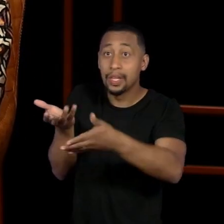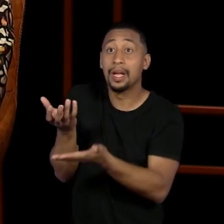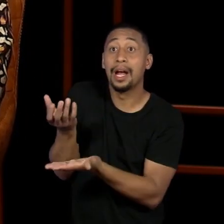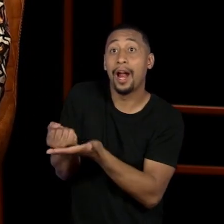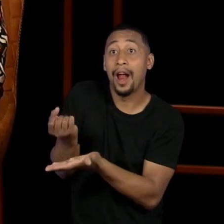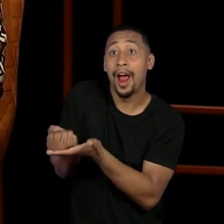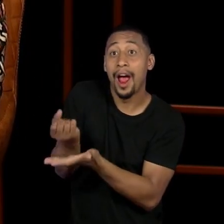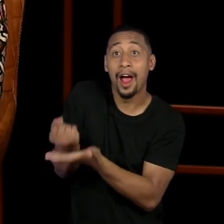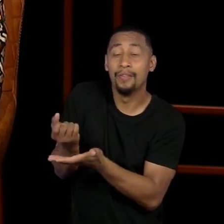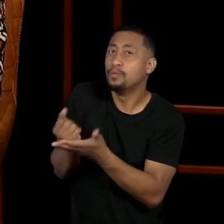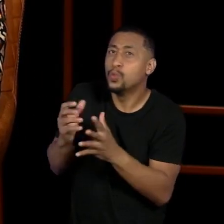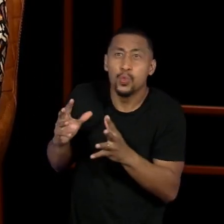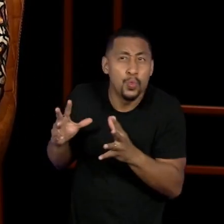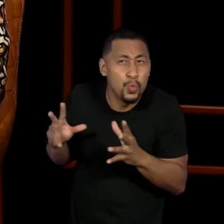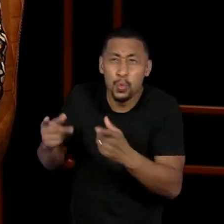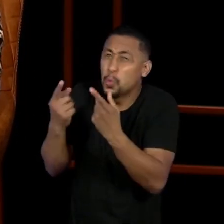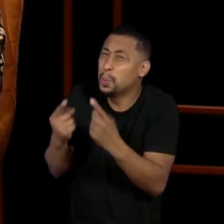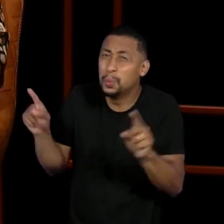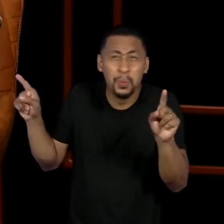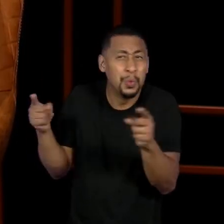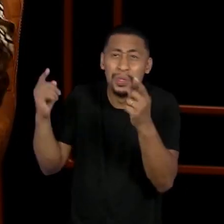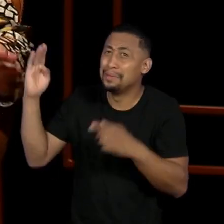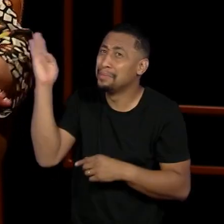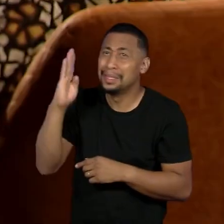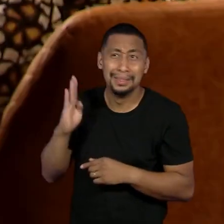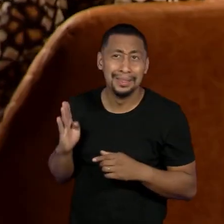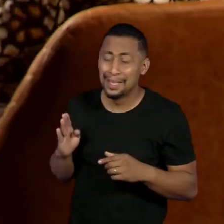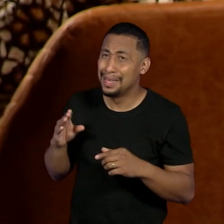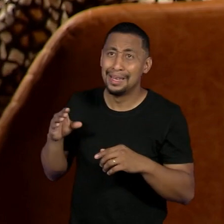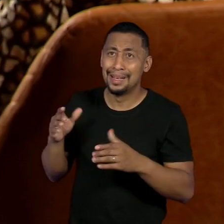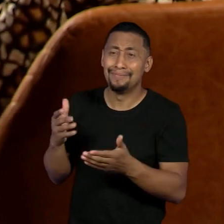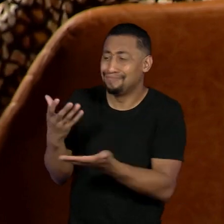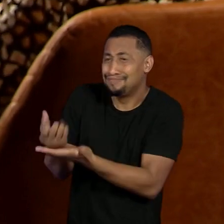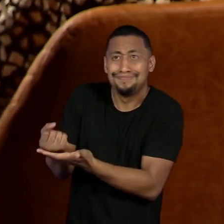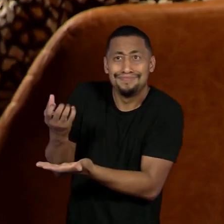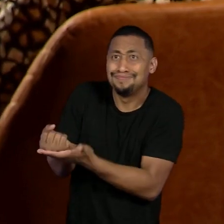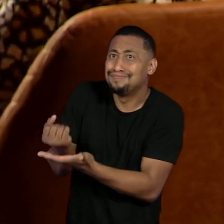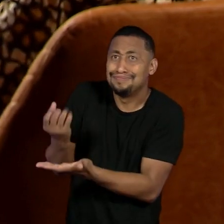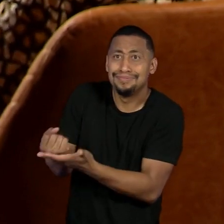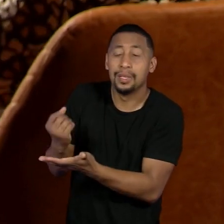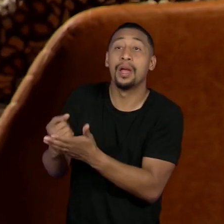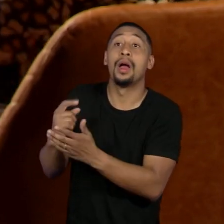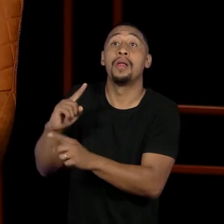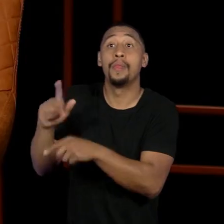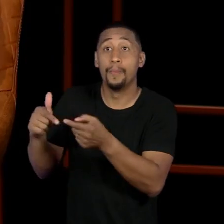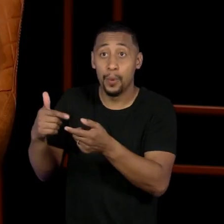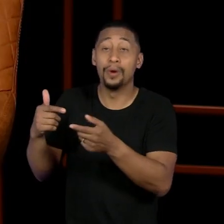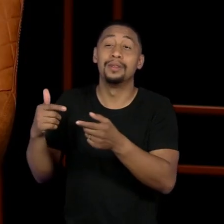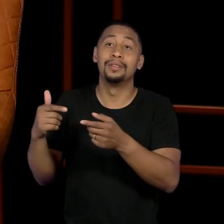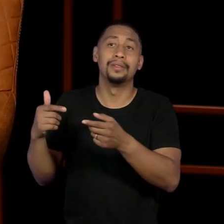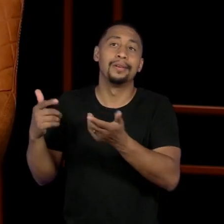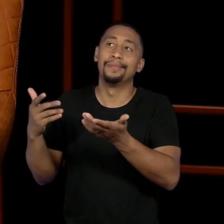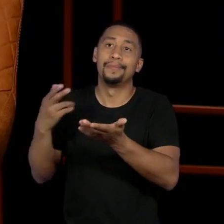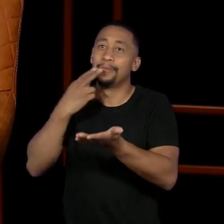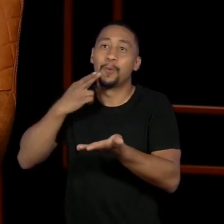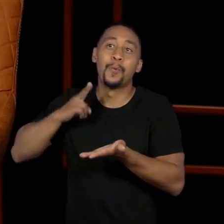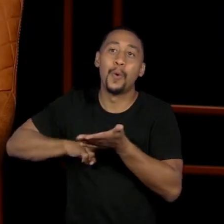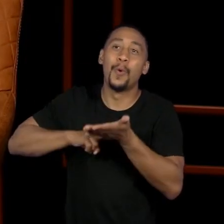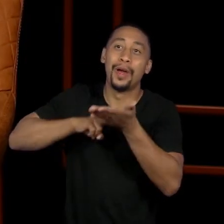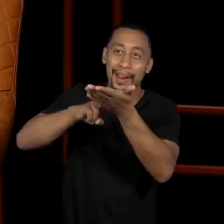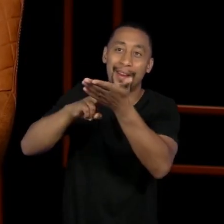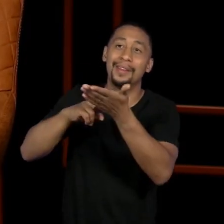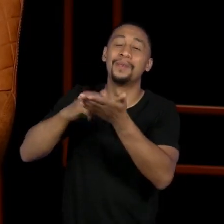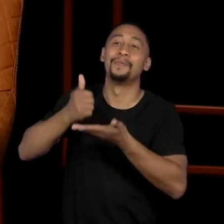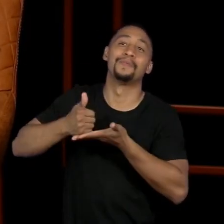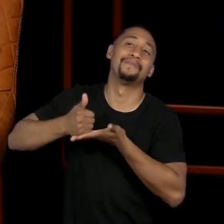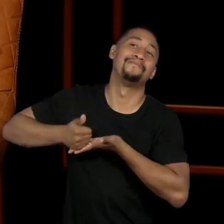tudo o que ia saindo de música brasileira, tudo. Ela fazia as fitas e as fitas chegavam pelo correio no hospital, ou ela apanhava o avião